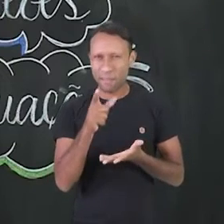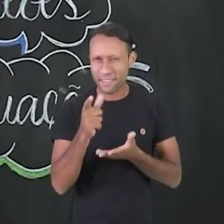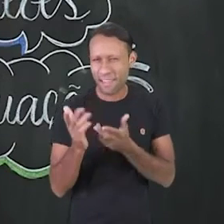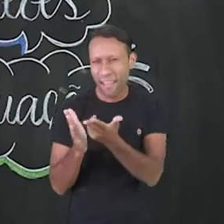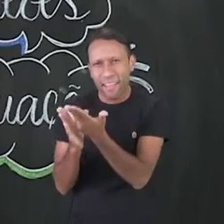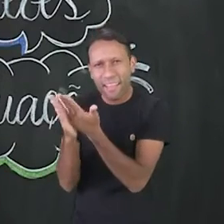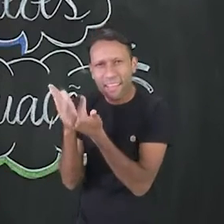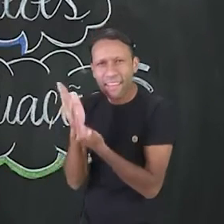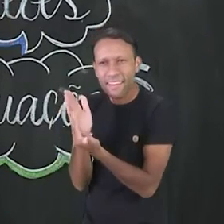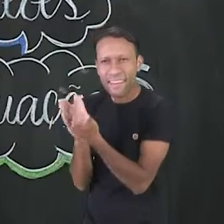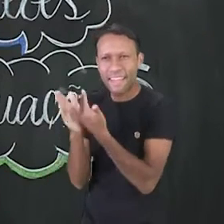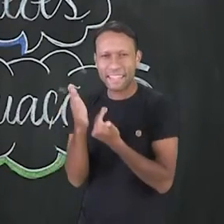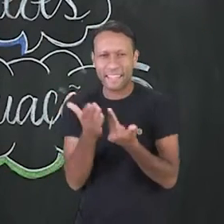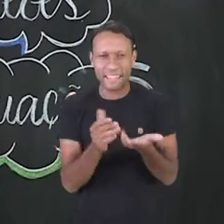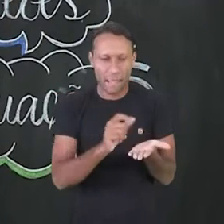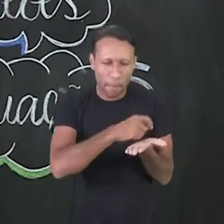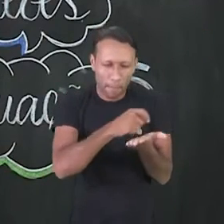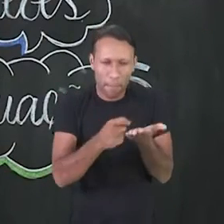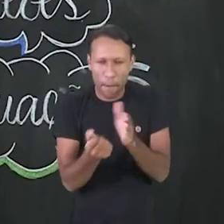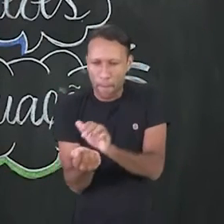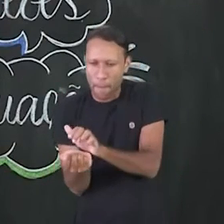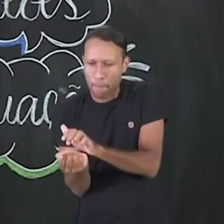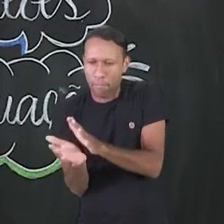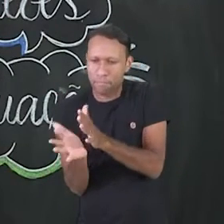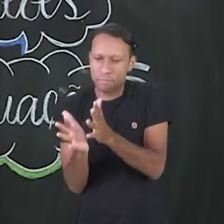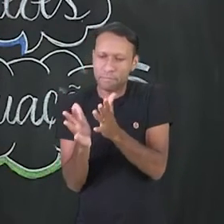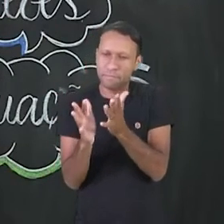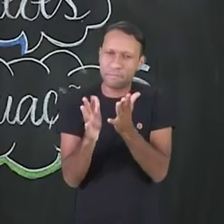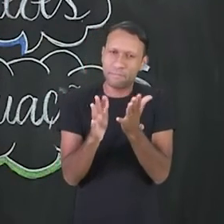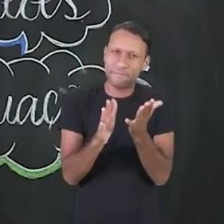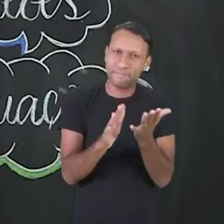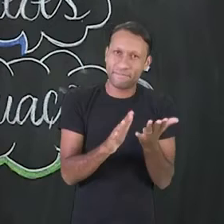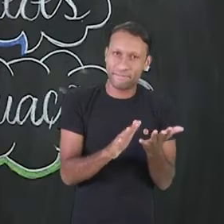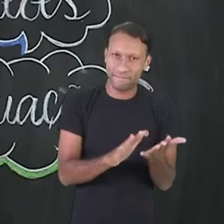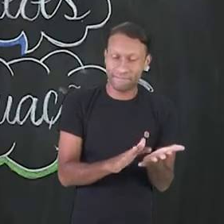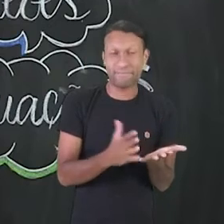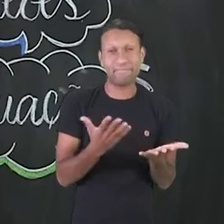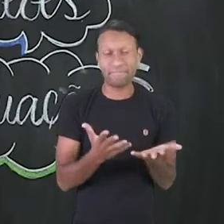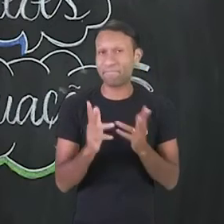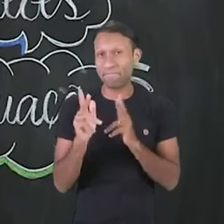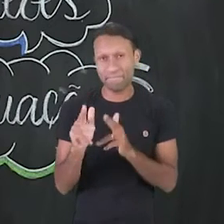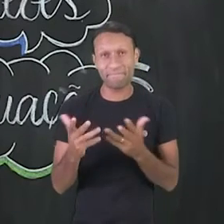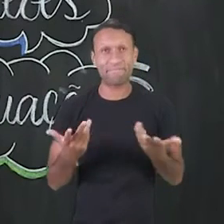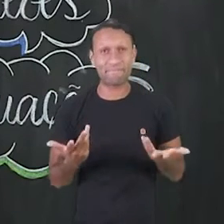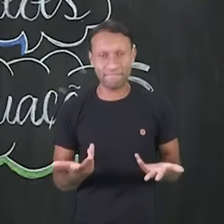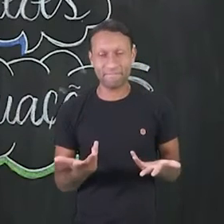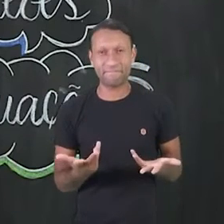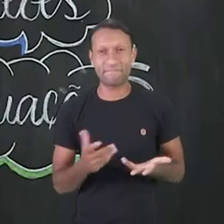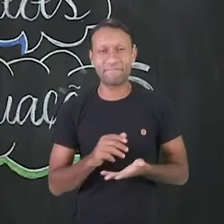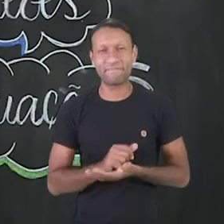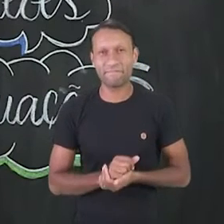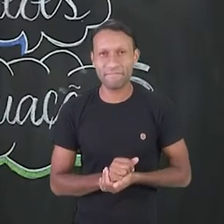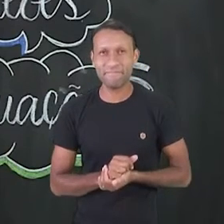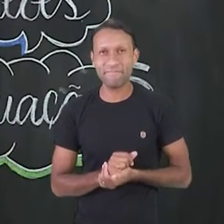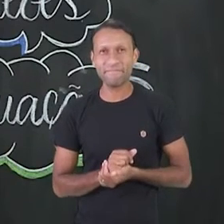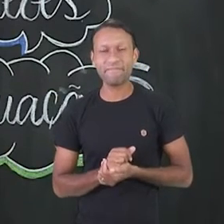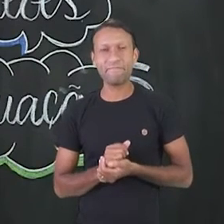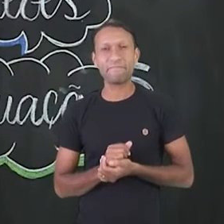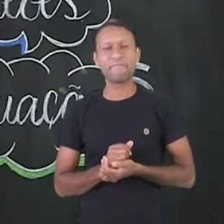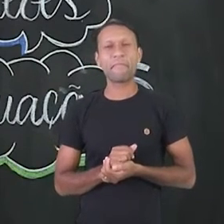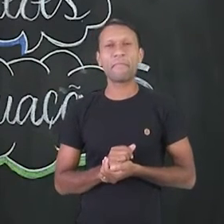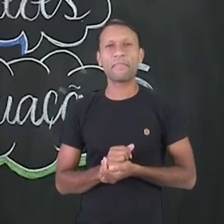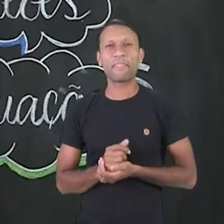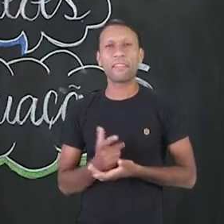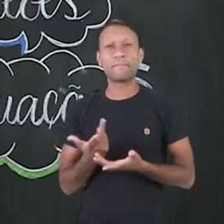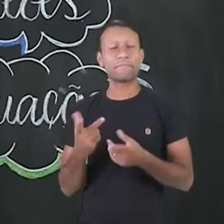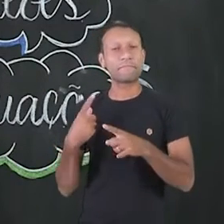você desenha as histórias, as cenas que vão acontecer num filme, numa novela, por exemplo. Esses quadrinhos, essas histórias, esses desenhos que são feitos, são muito semelhantes